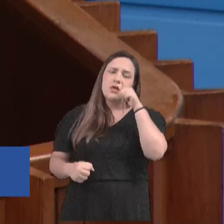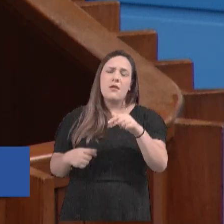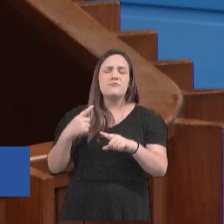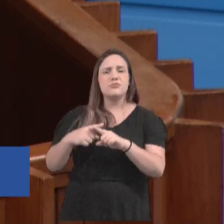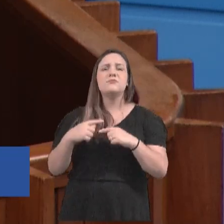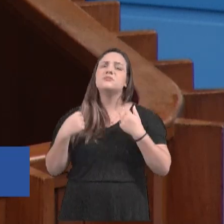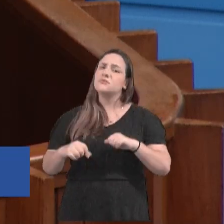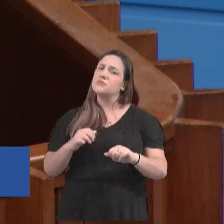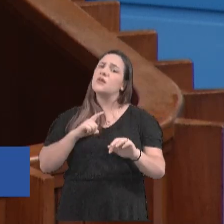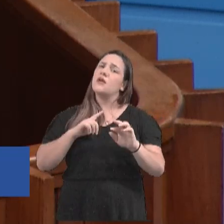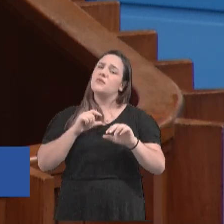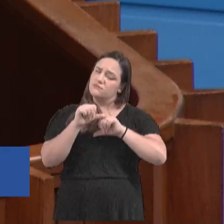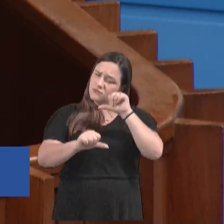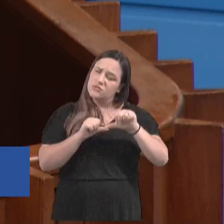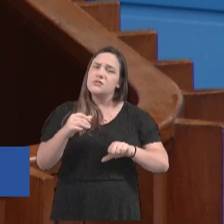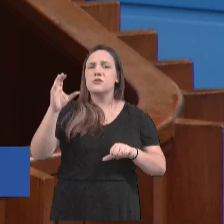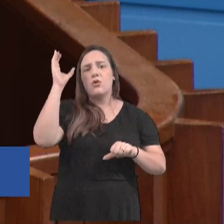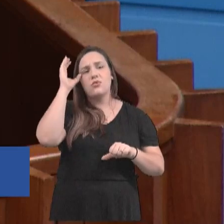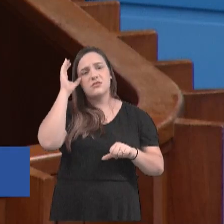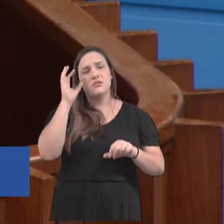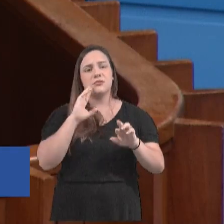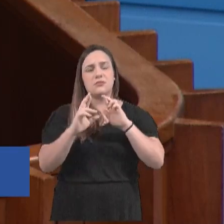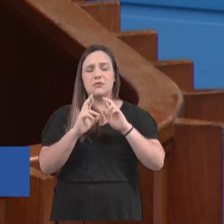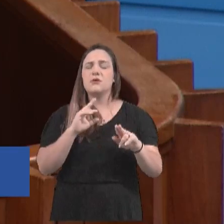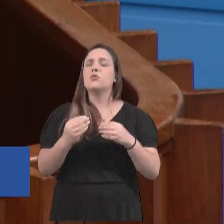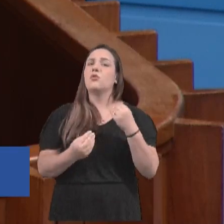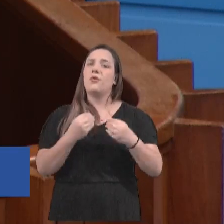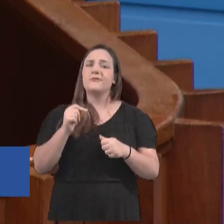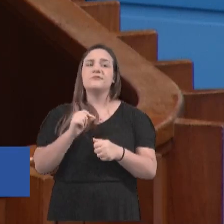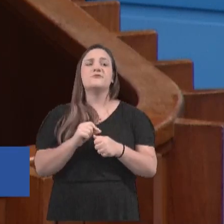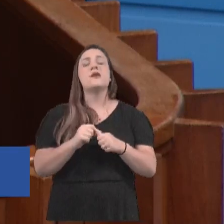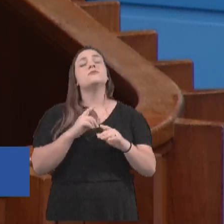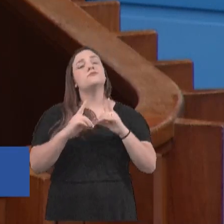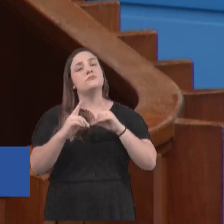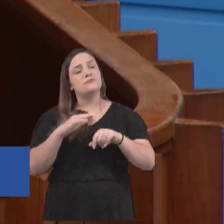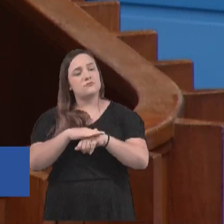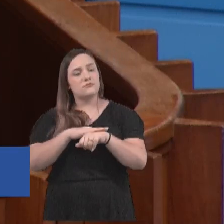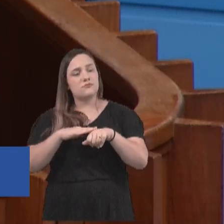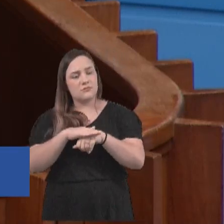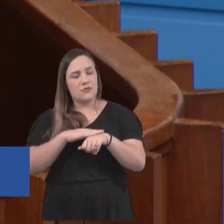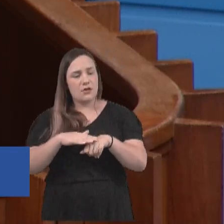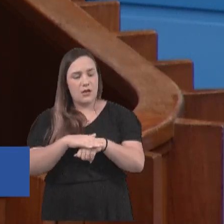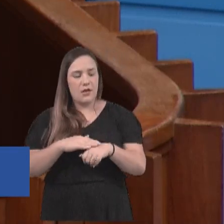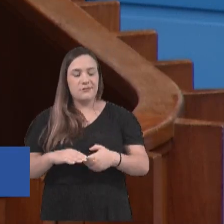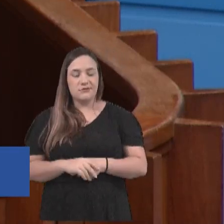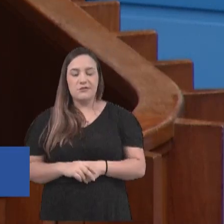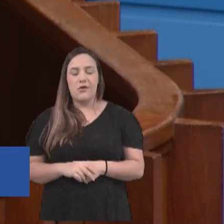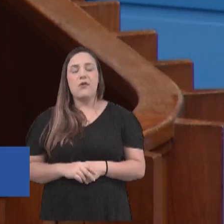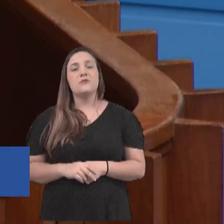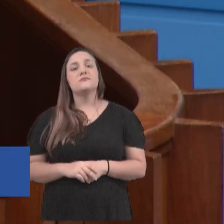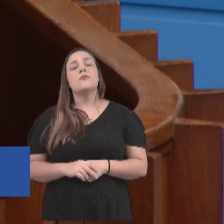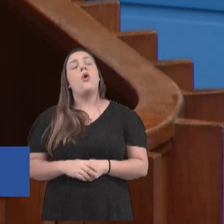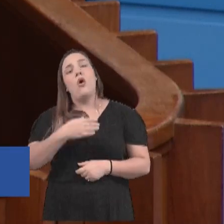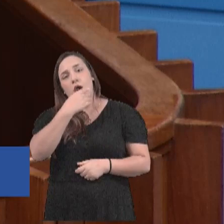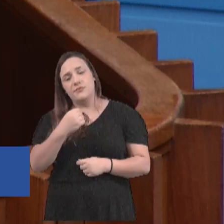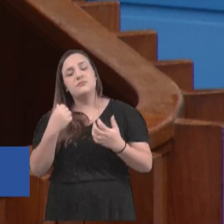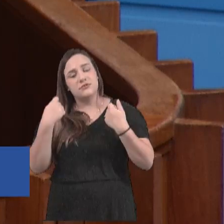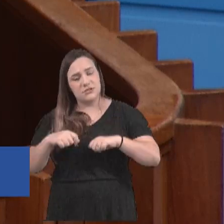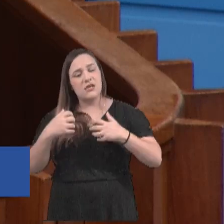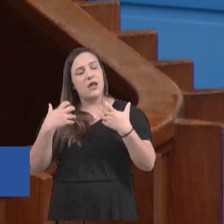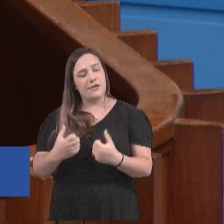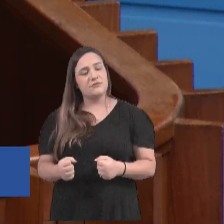essas relações, né? Então, e isso se faz dialogando e é preciso que os homens assumam também essa